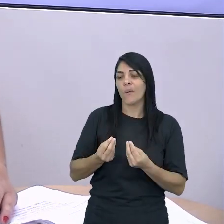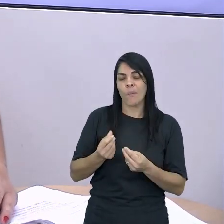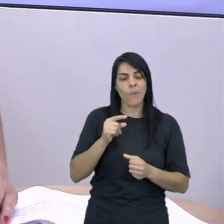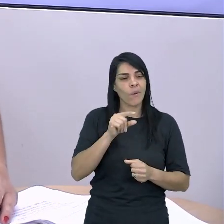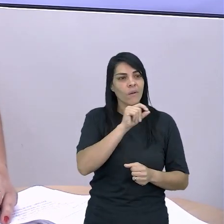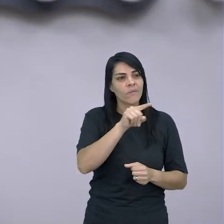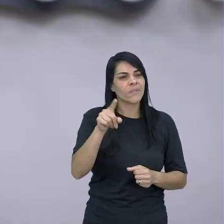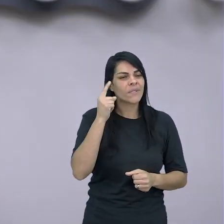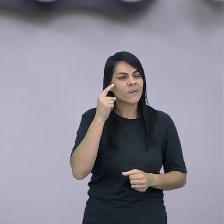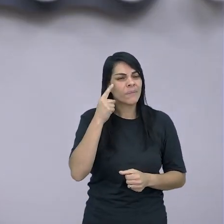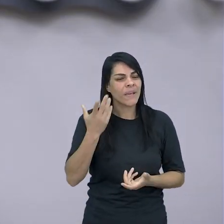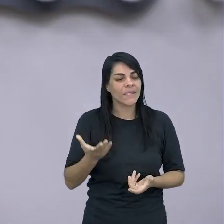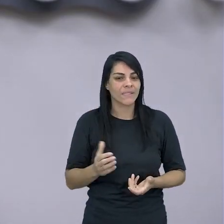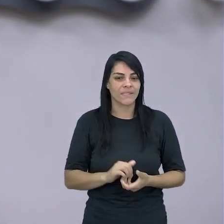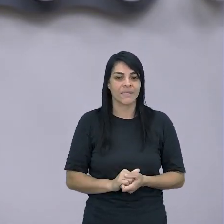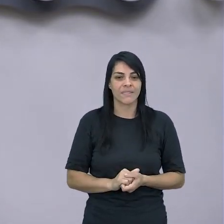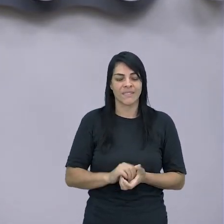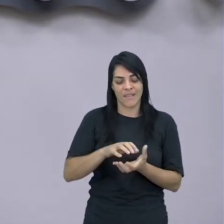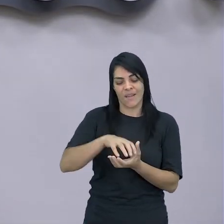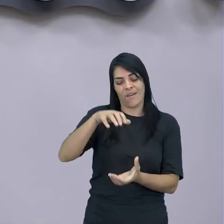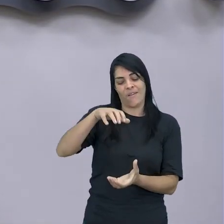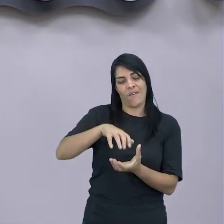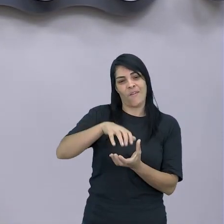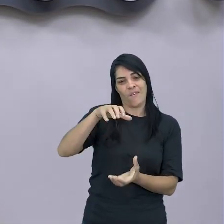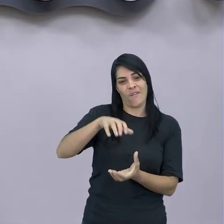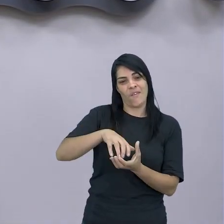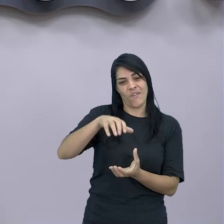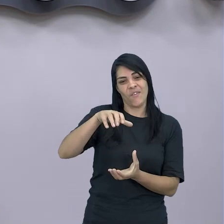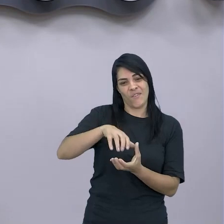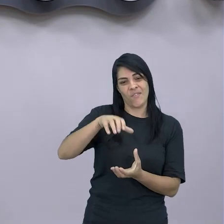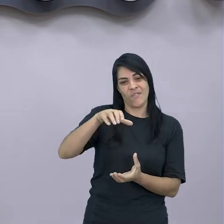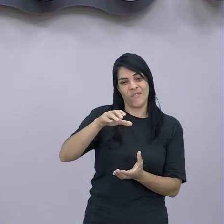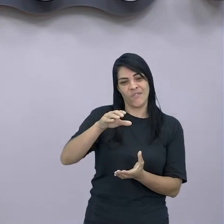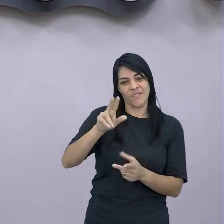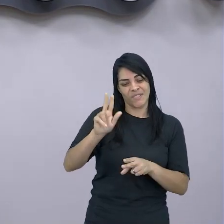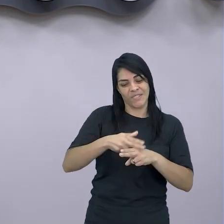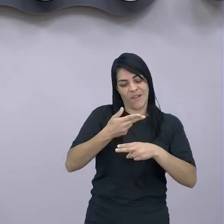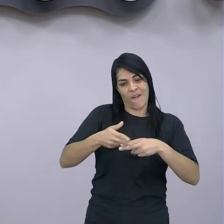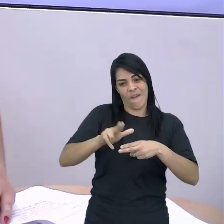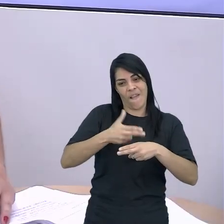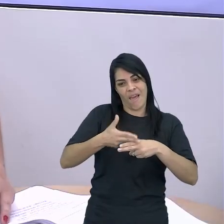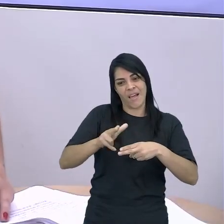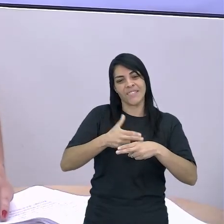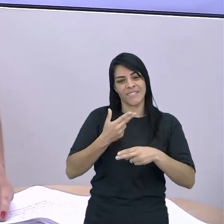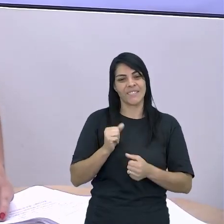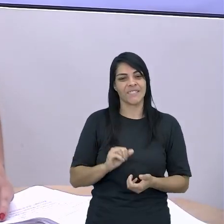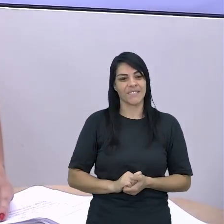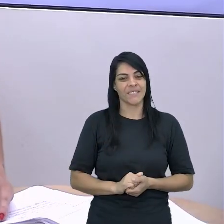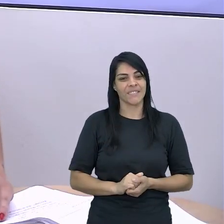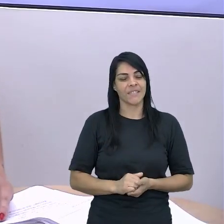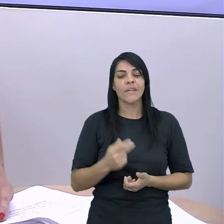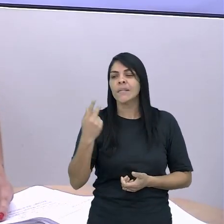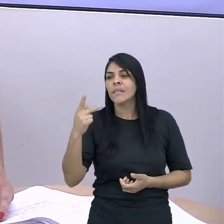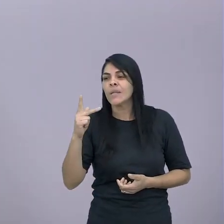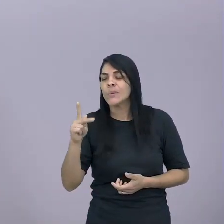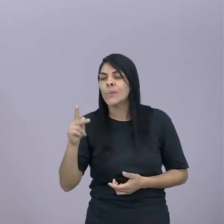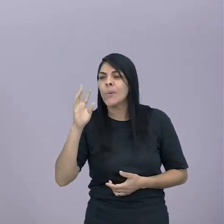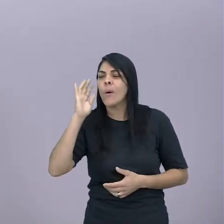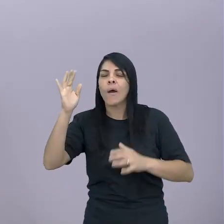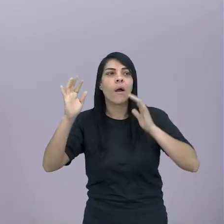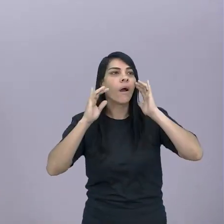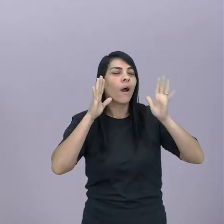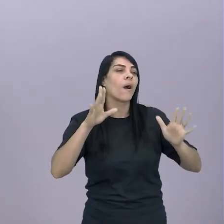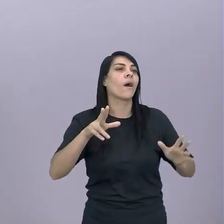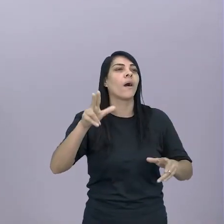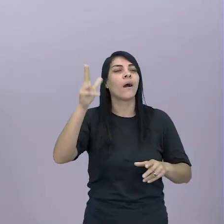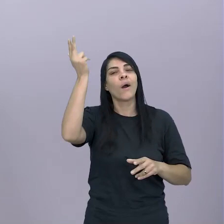Acho que inevitavelmente ovo de Páscoa. Ovo de Páscoa. Chocolate. Chocolate. E a Lei, na sua? Vem o